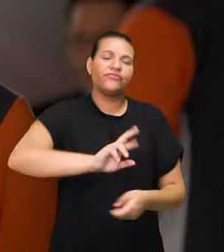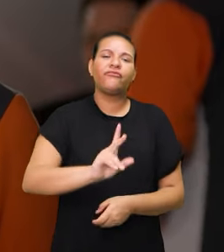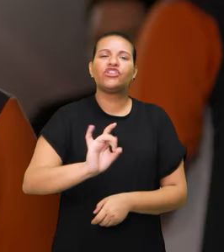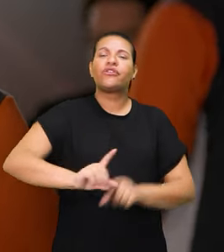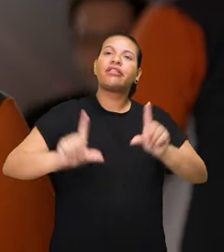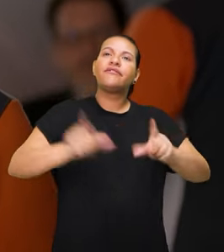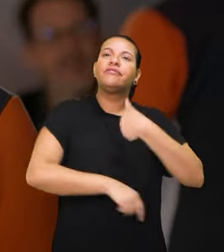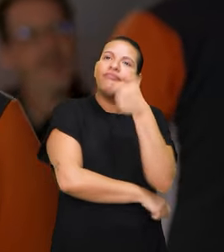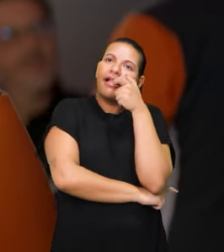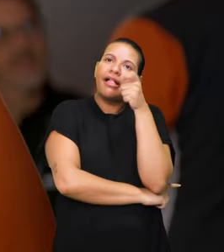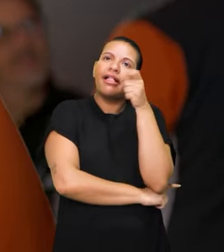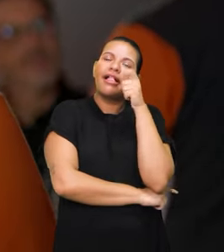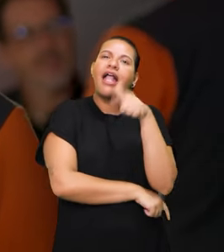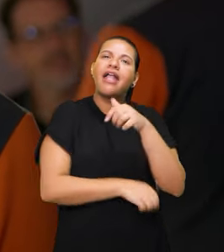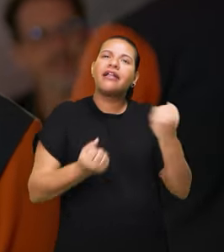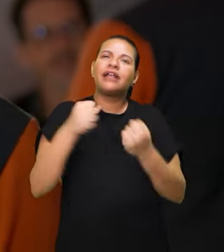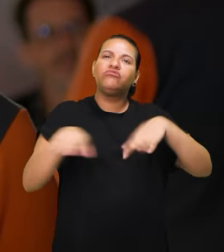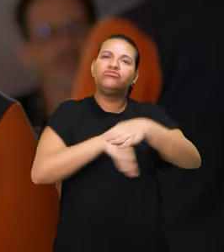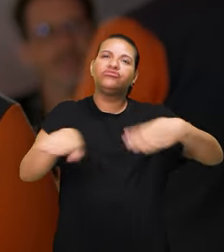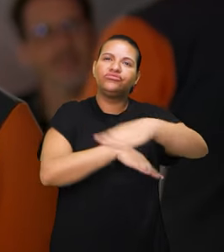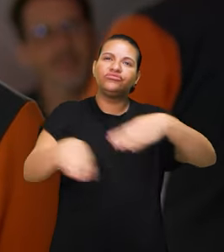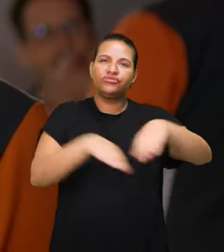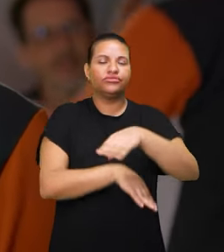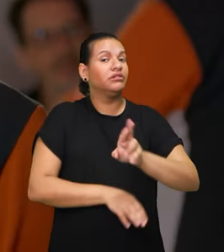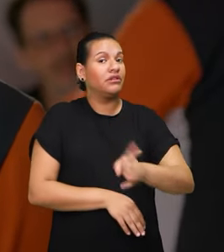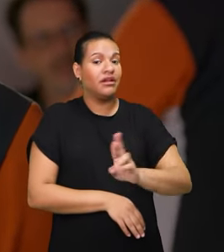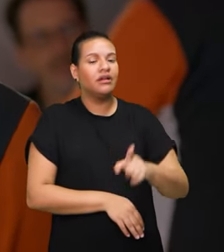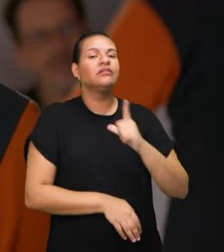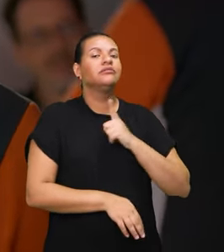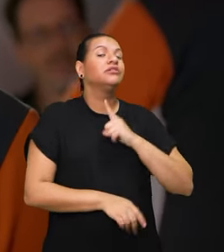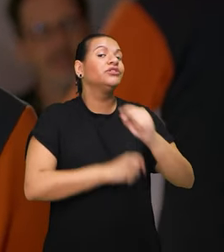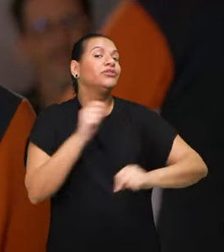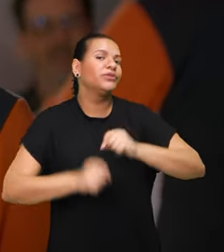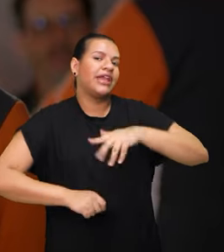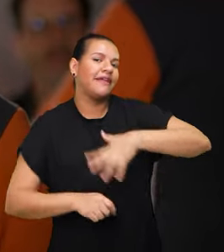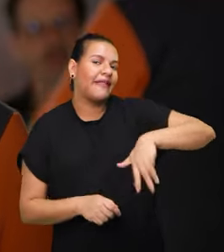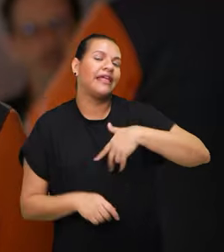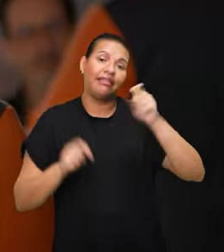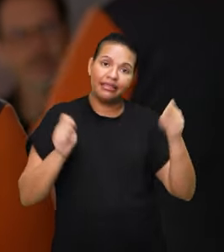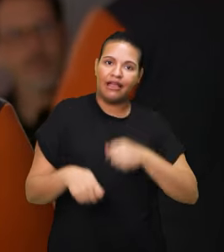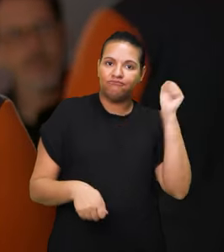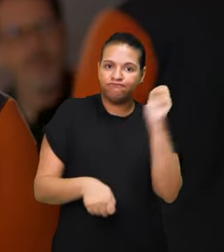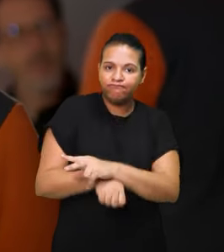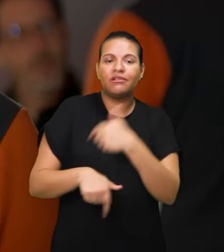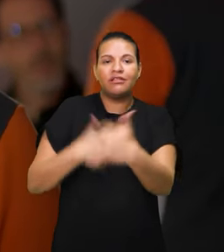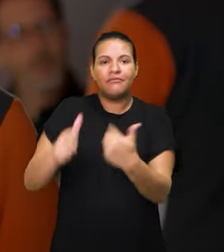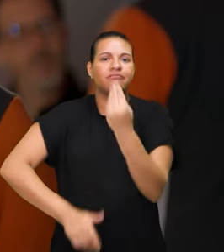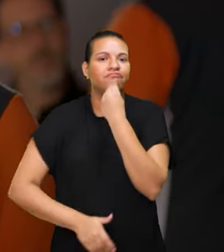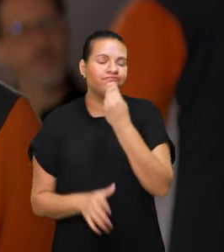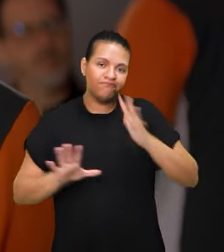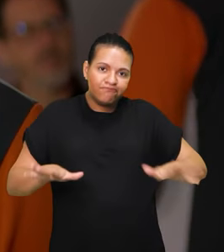puramente uma uma corrida que você tá vendo aí na televisão mas você vê a capacidade que esse ecossistema tem de gerar